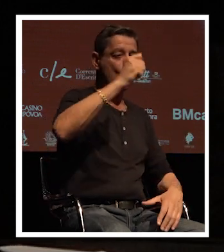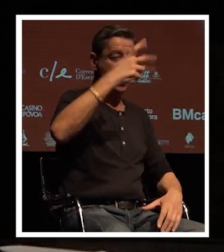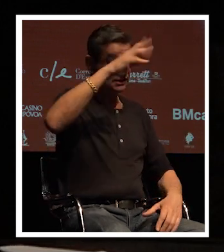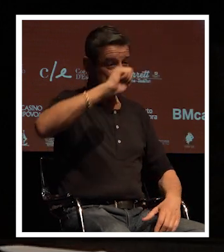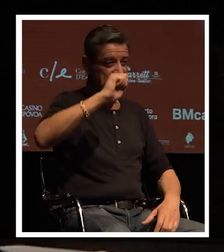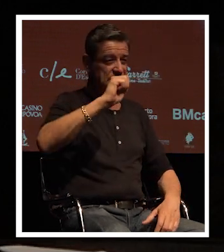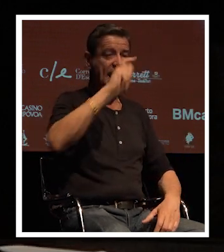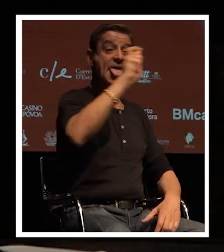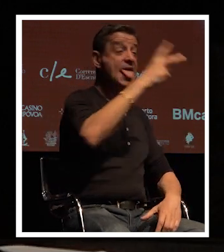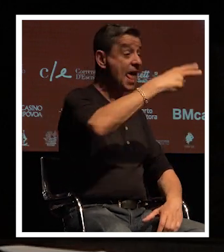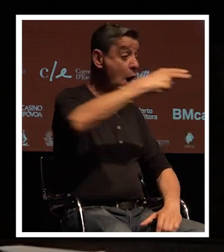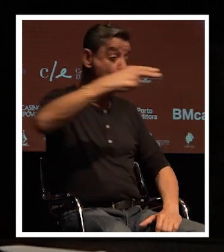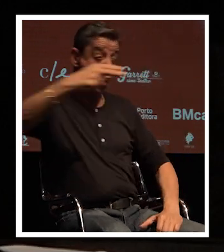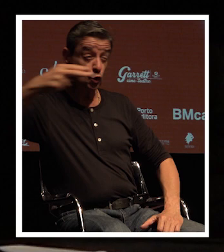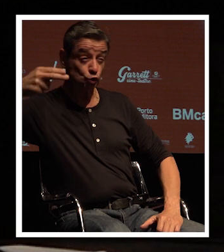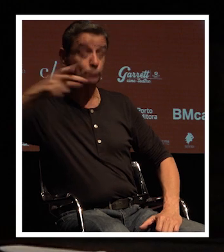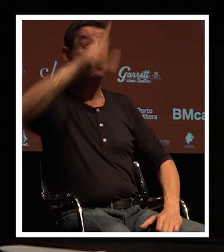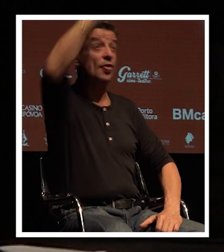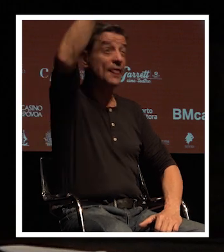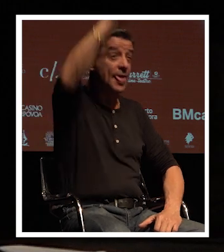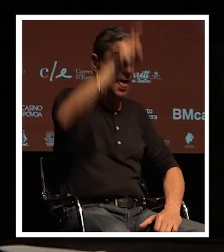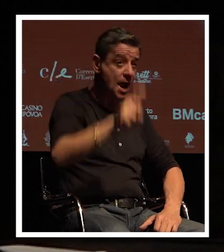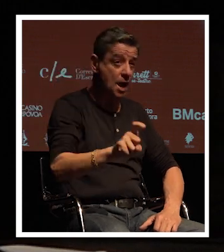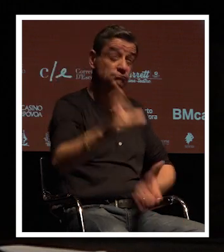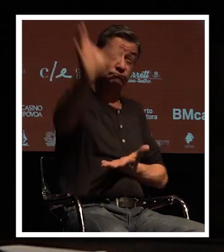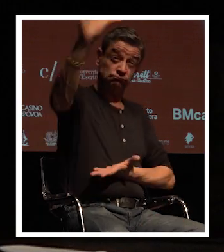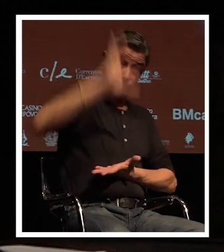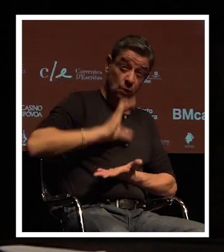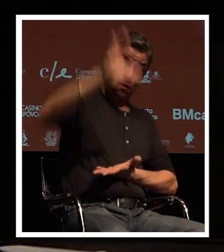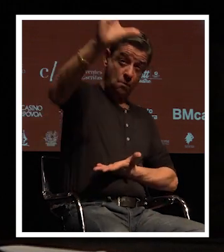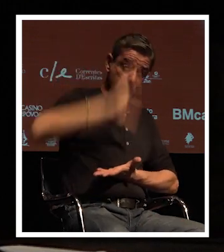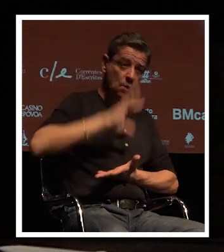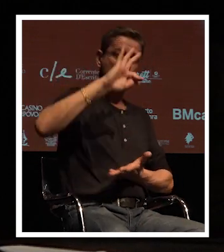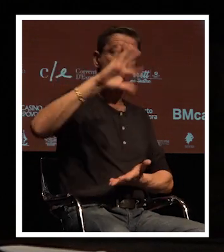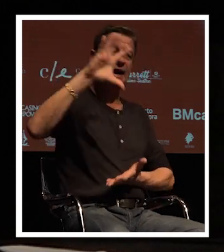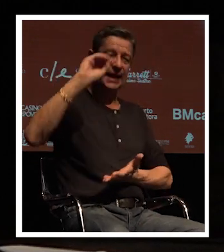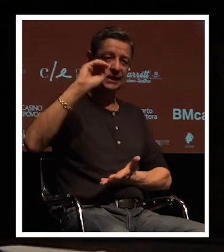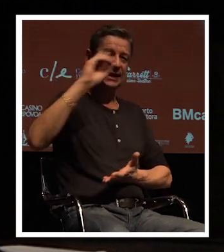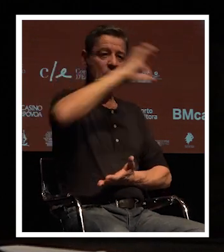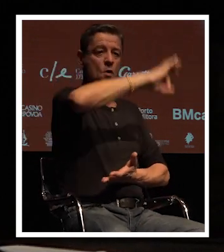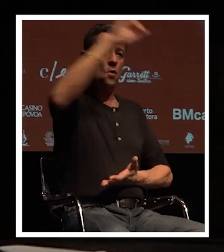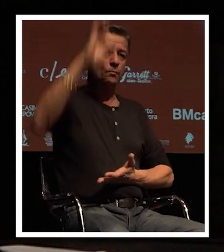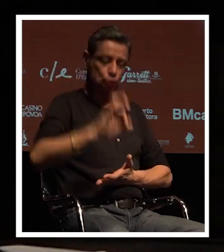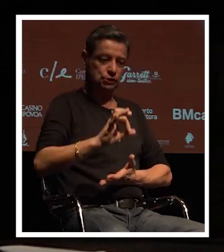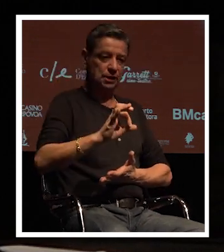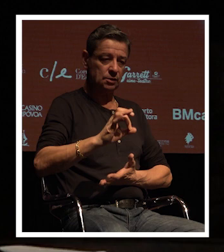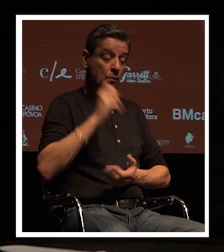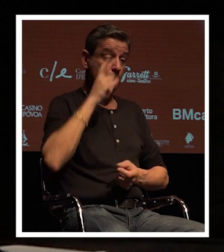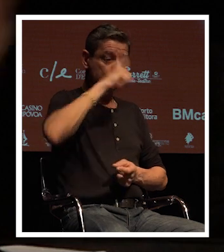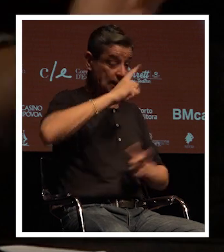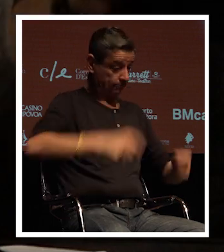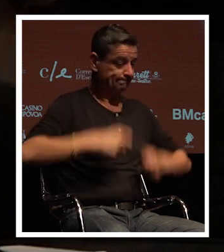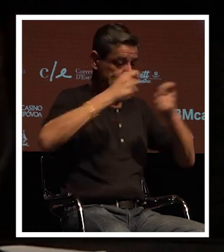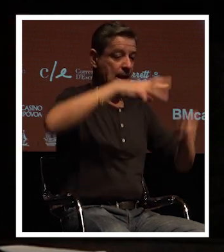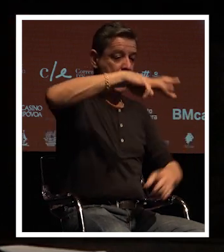por por dia e H E esses 40% são incontornáveis porque quem não se entrega na Amazon